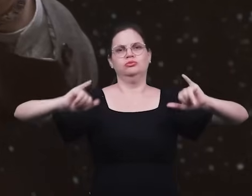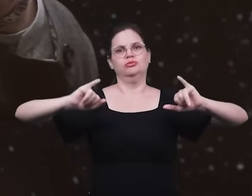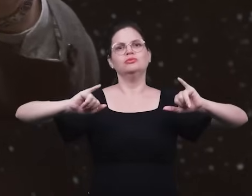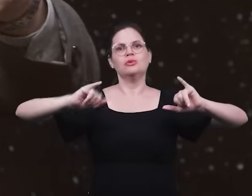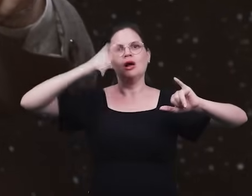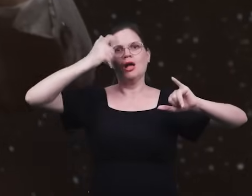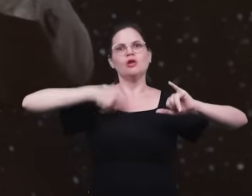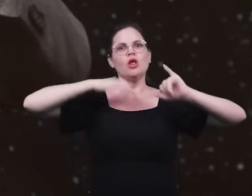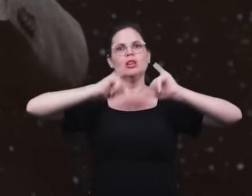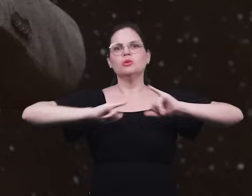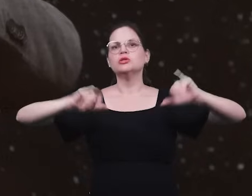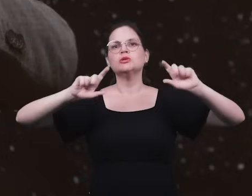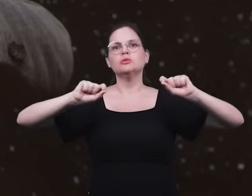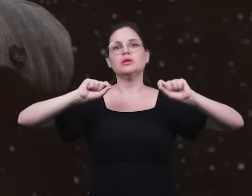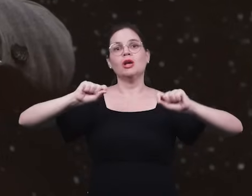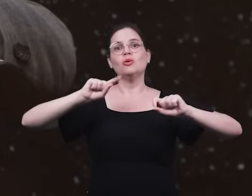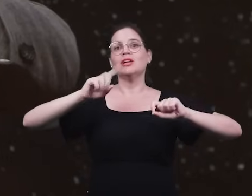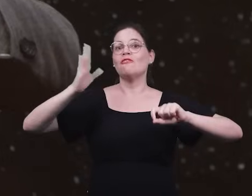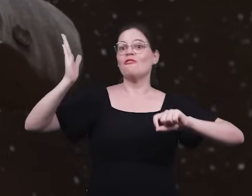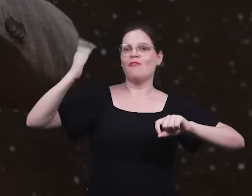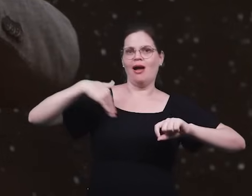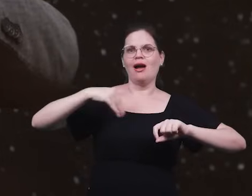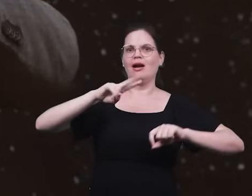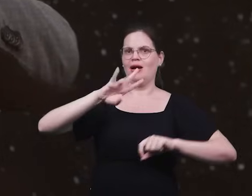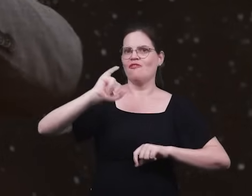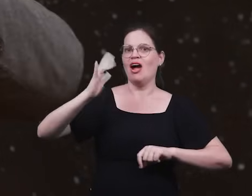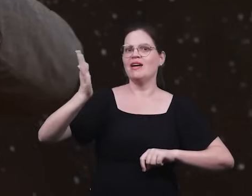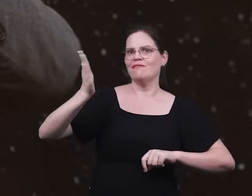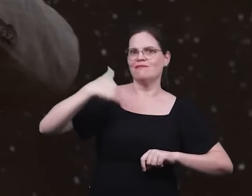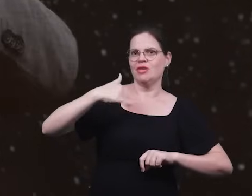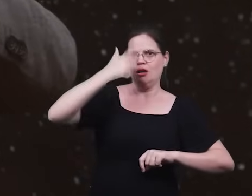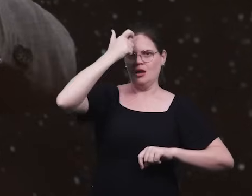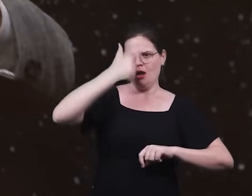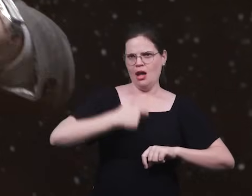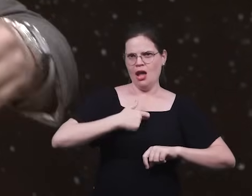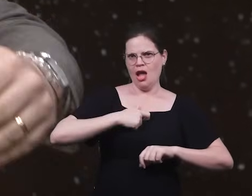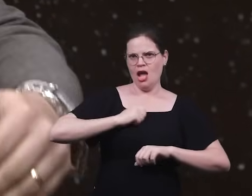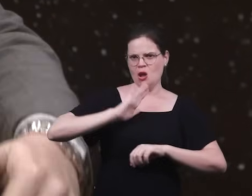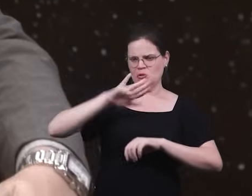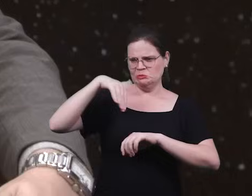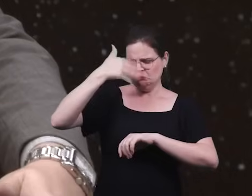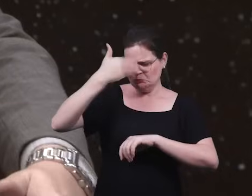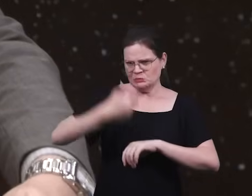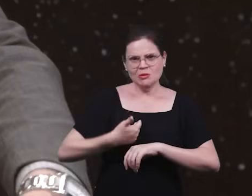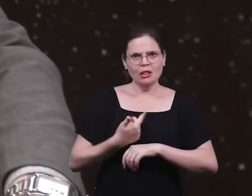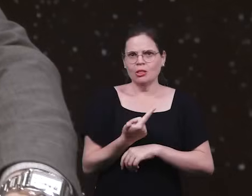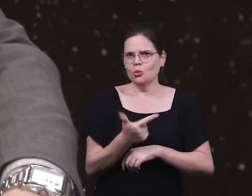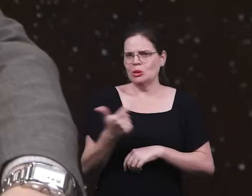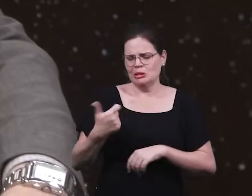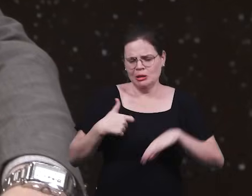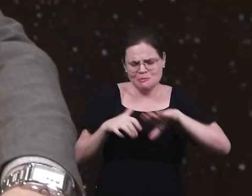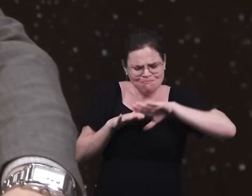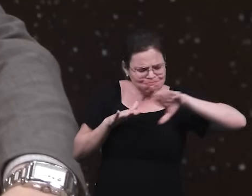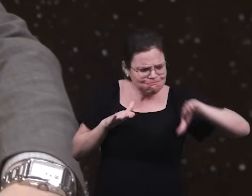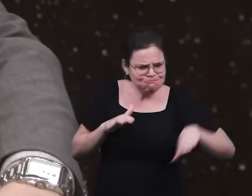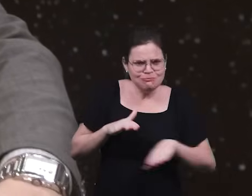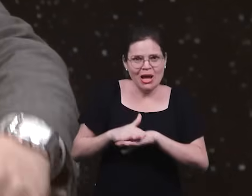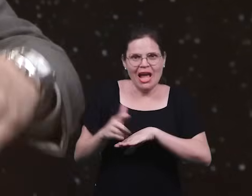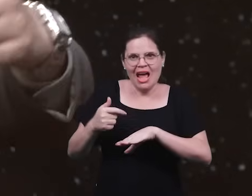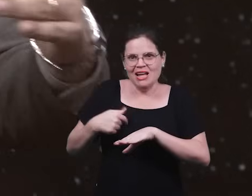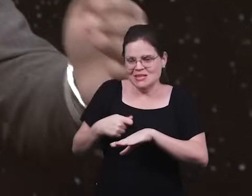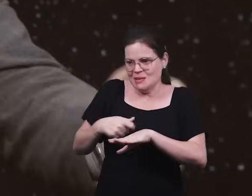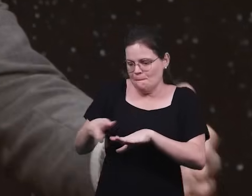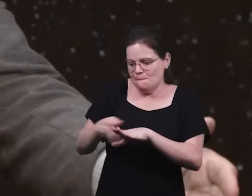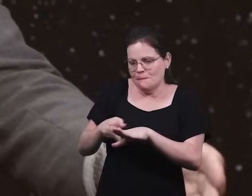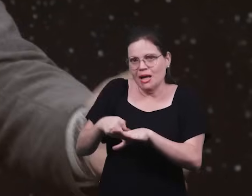virá daquele que que está chegando e que eu não sou digno de desatar as alparcas dos seus pés eu